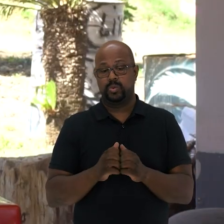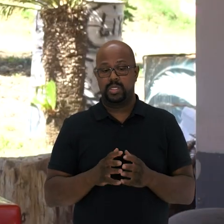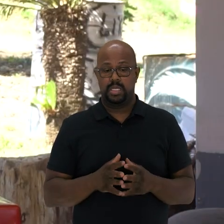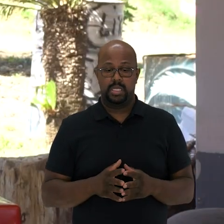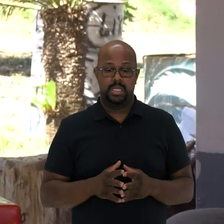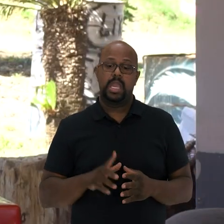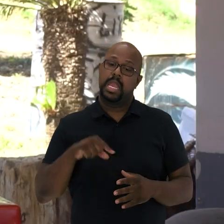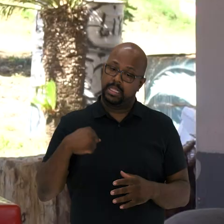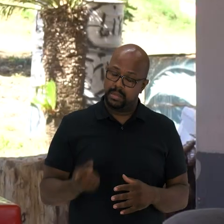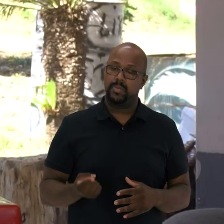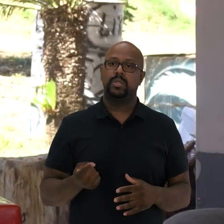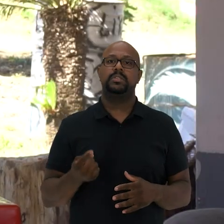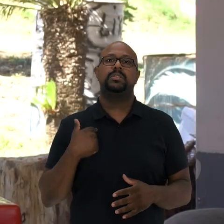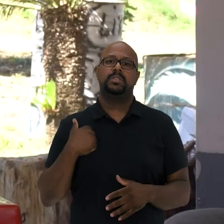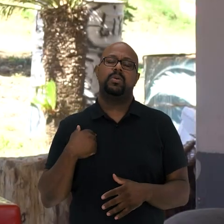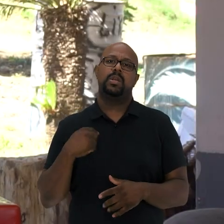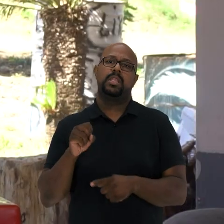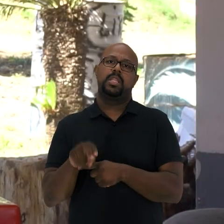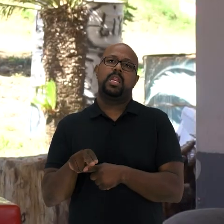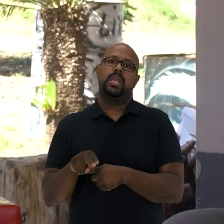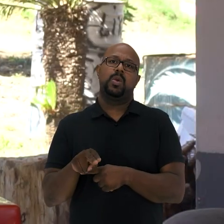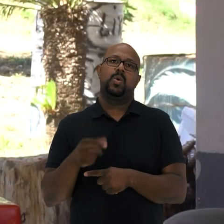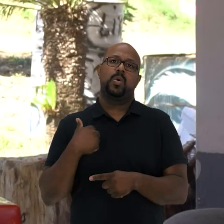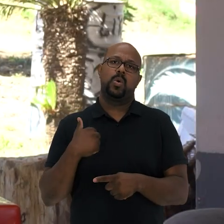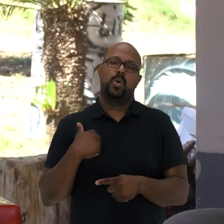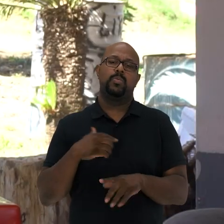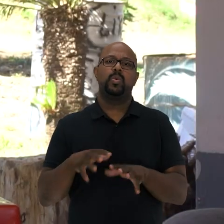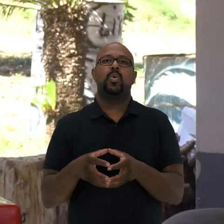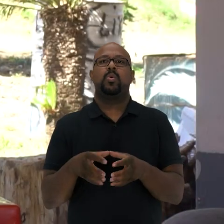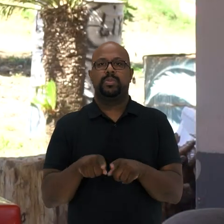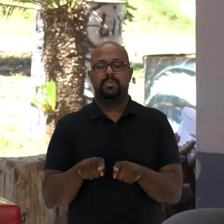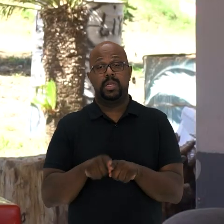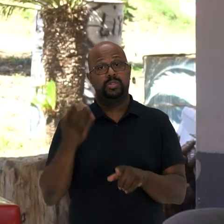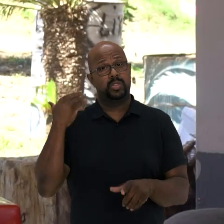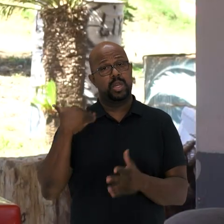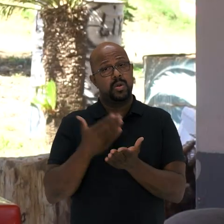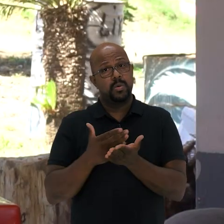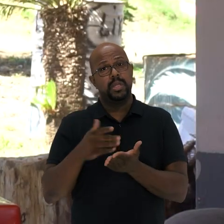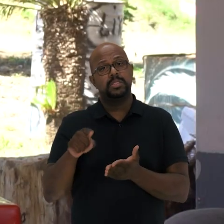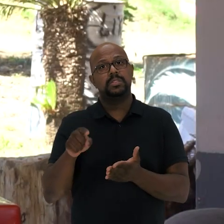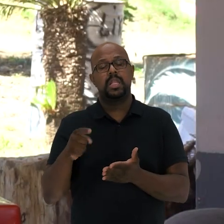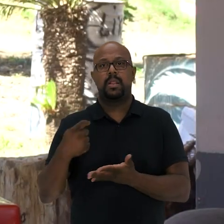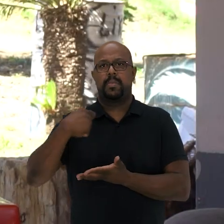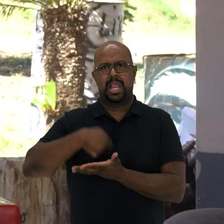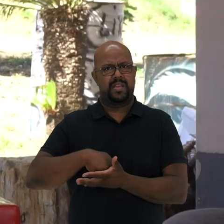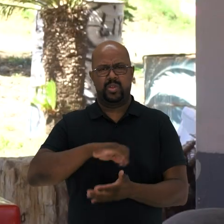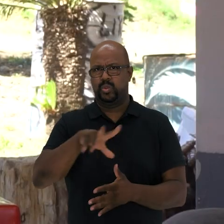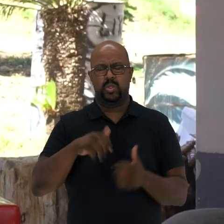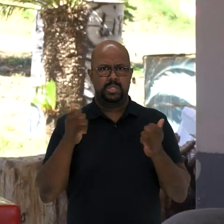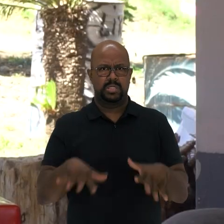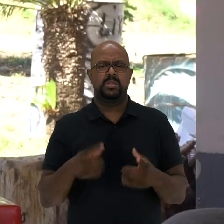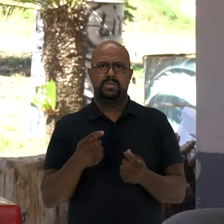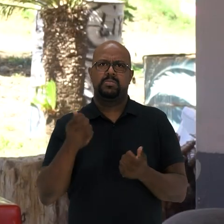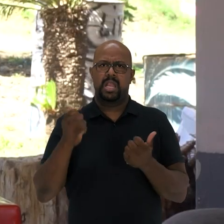junto. E aí depois de um certo tempo eu entrei como do grupo também, porque no começo o William pagava toda